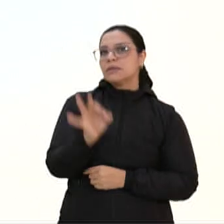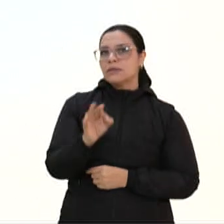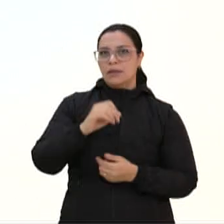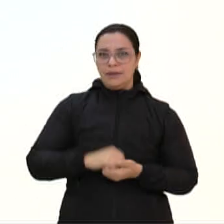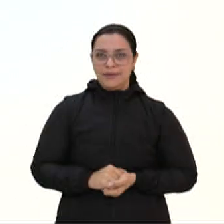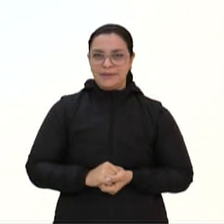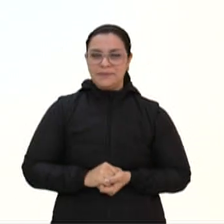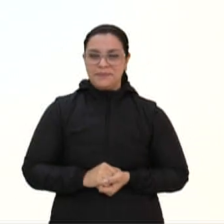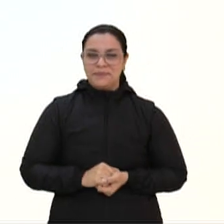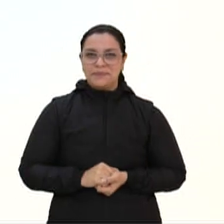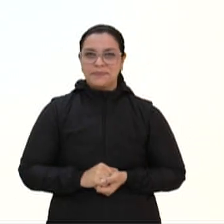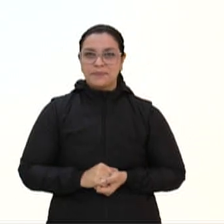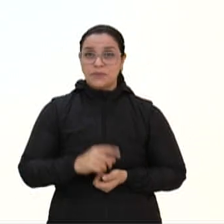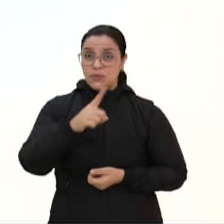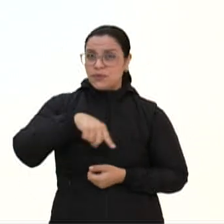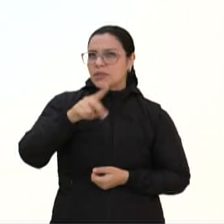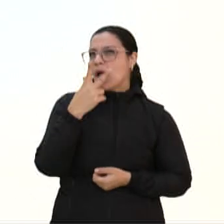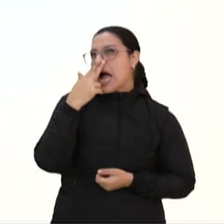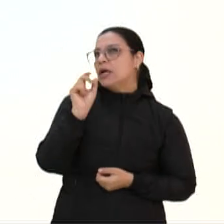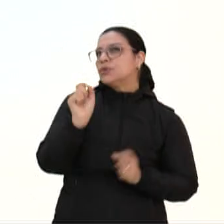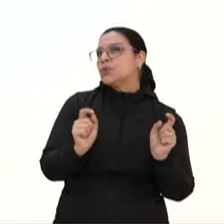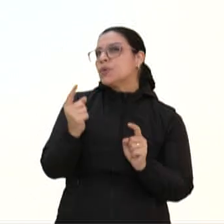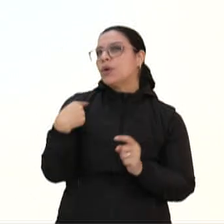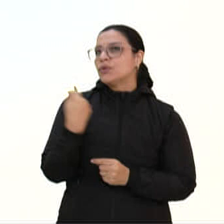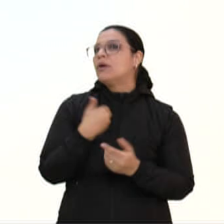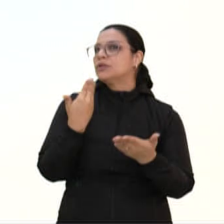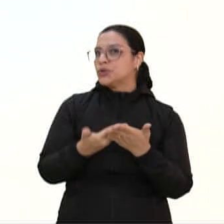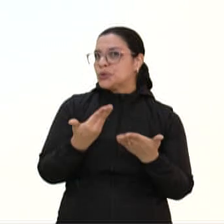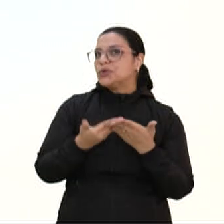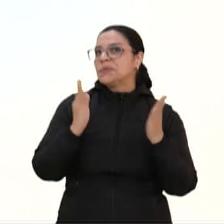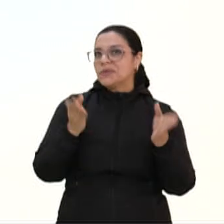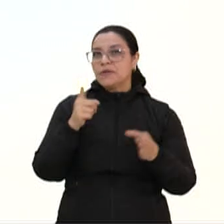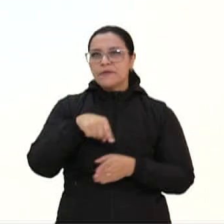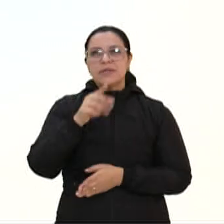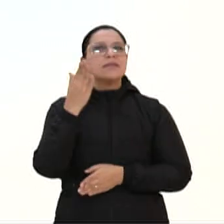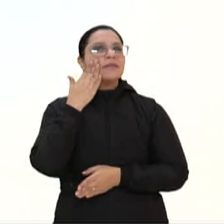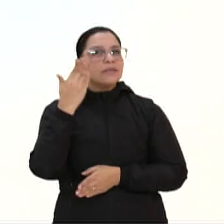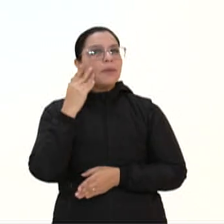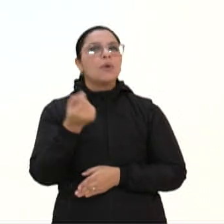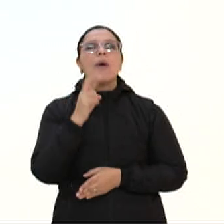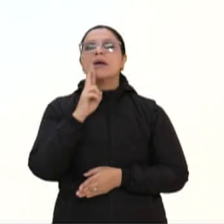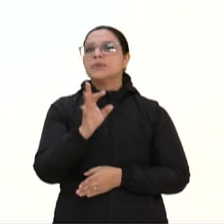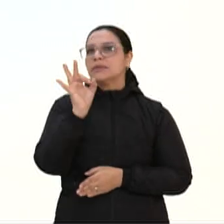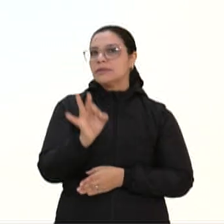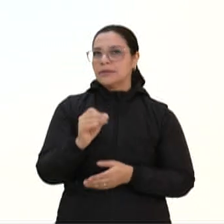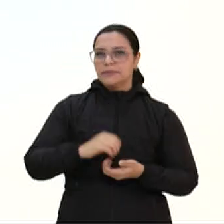aí que vocês, que nós já estudamos, e vocês sabem qual é.